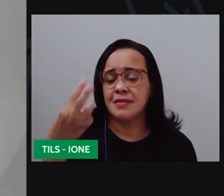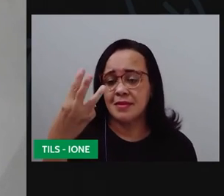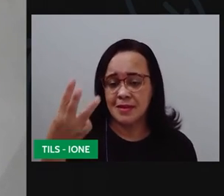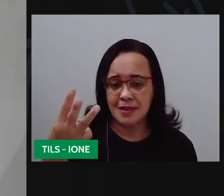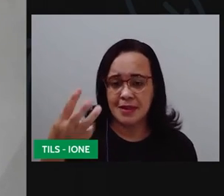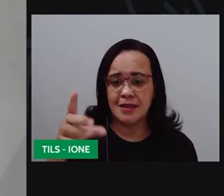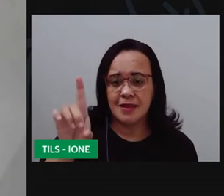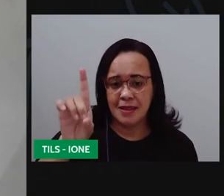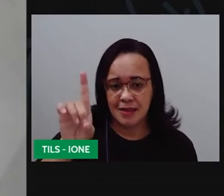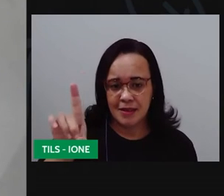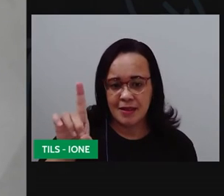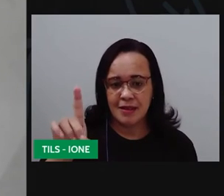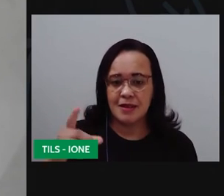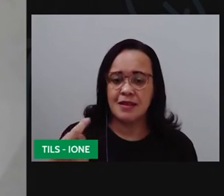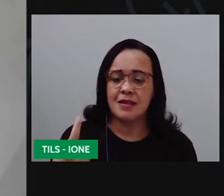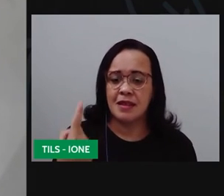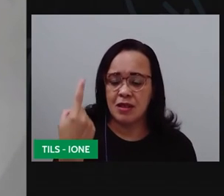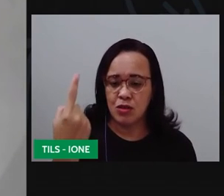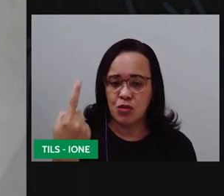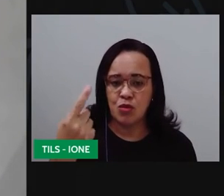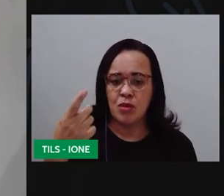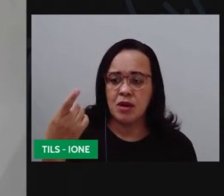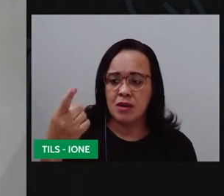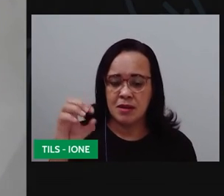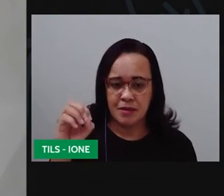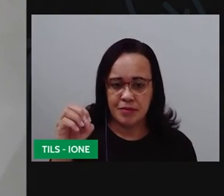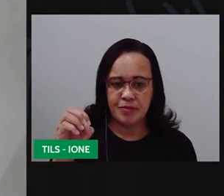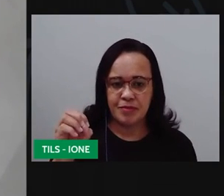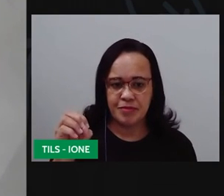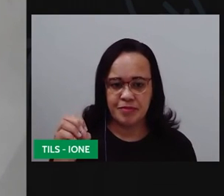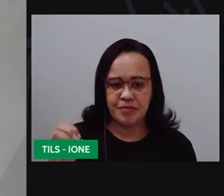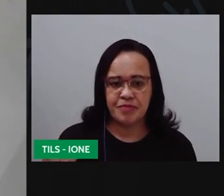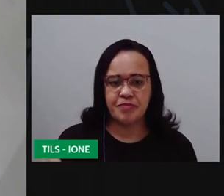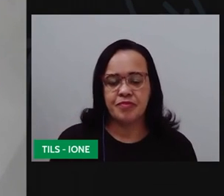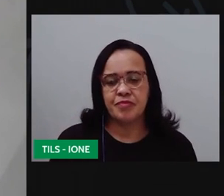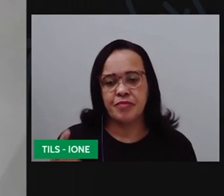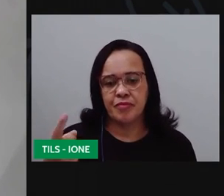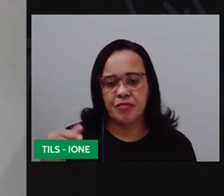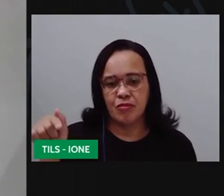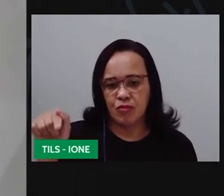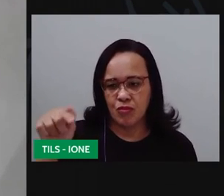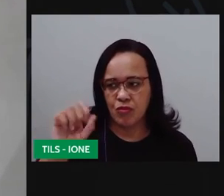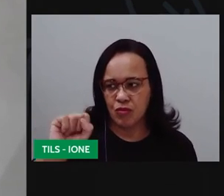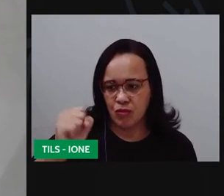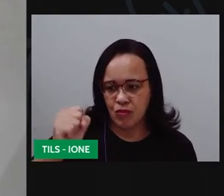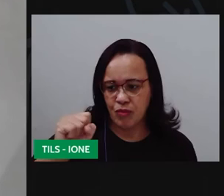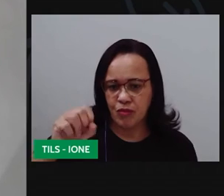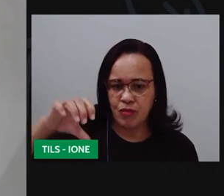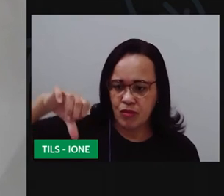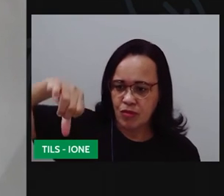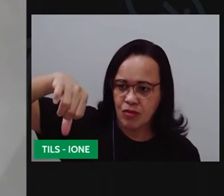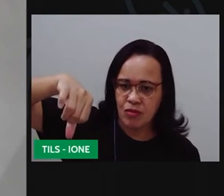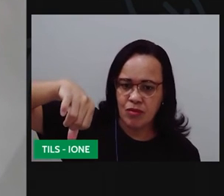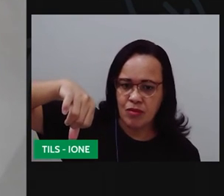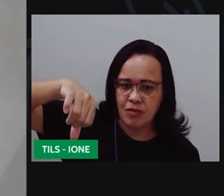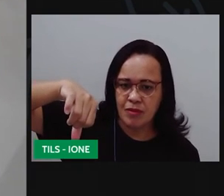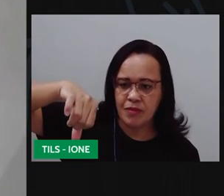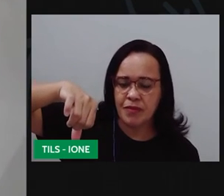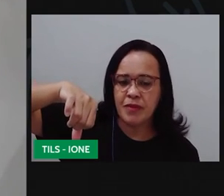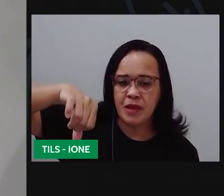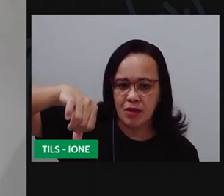dezena 6 + 3 6 7 8